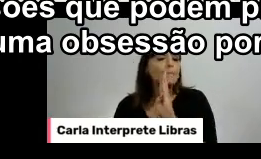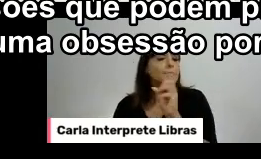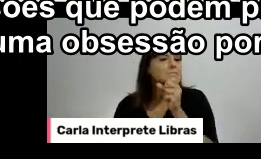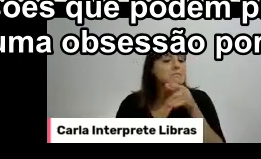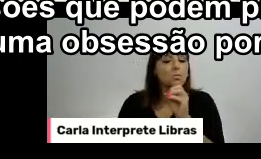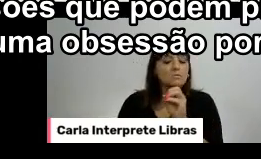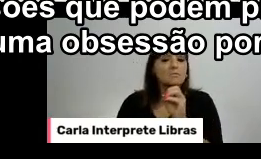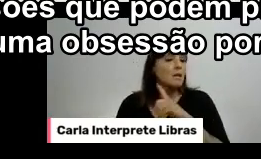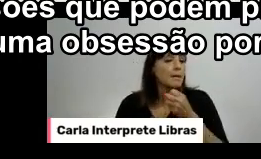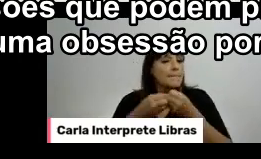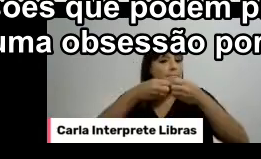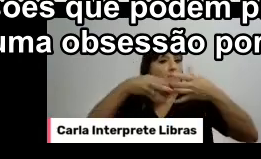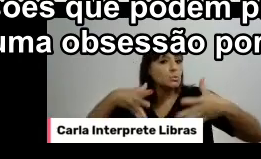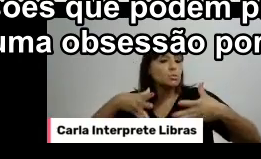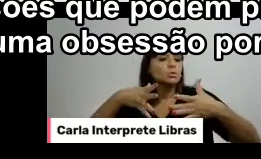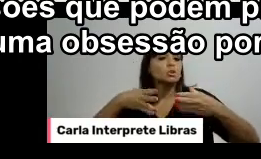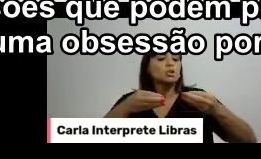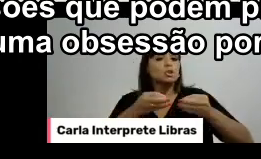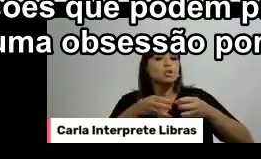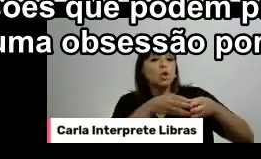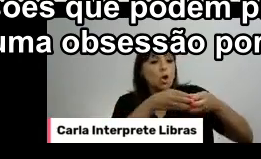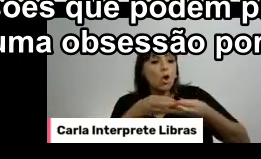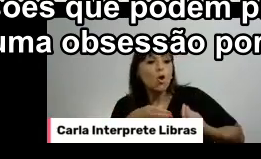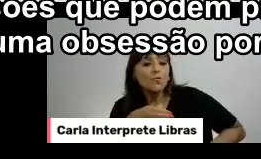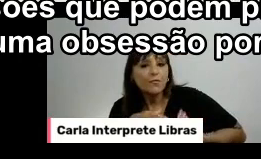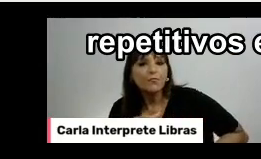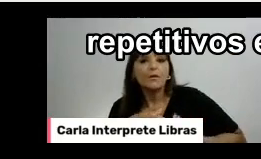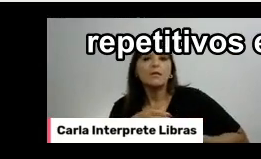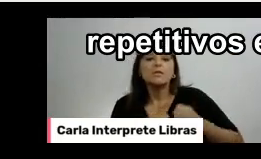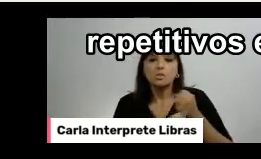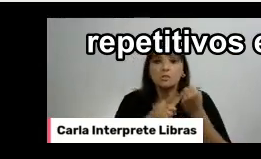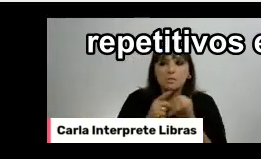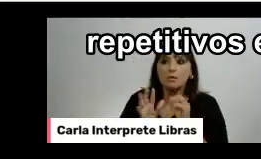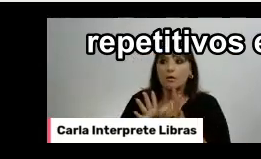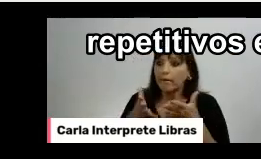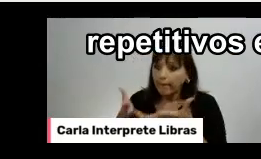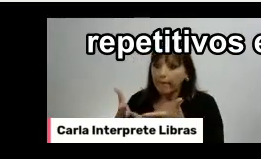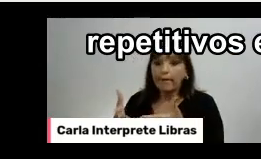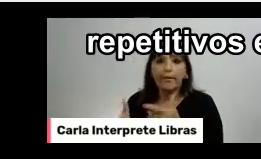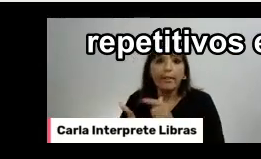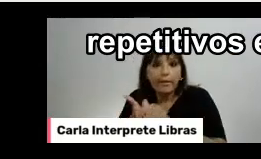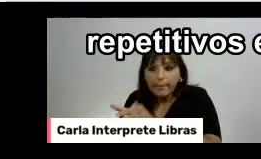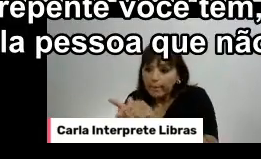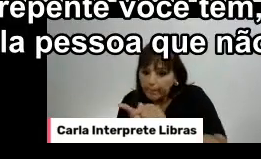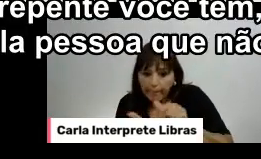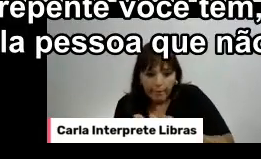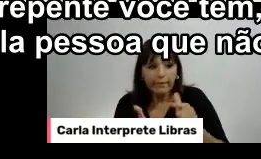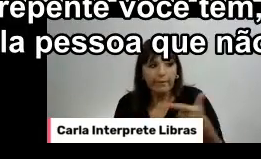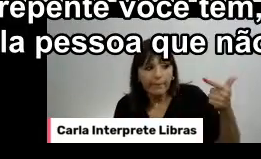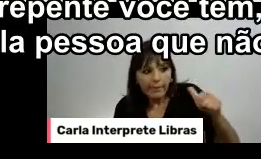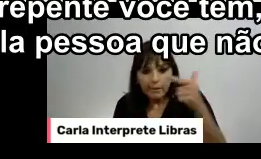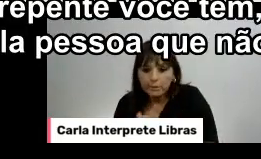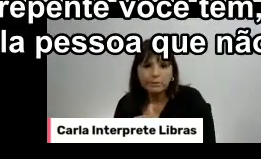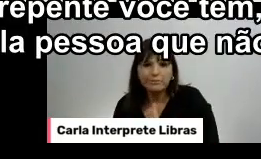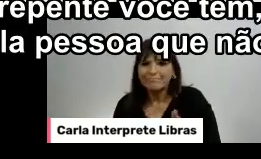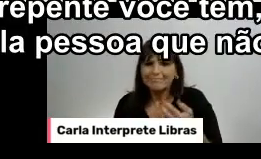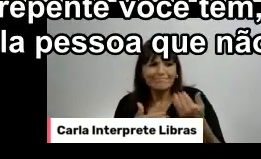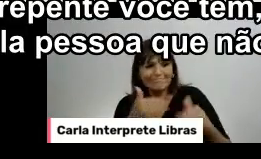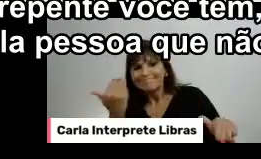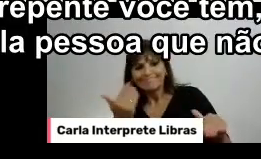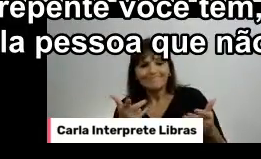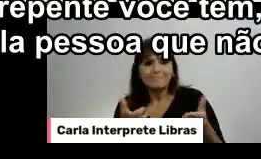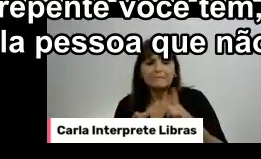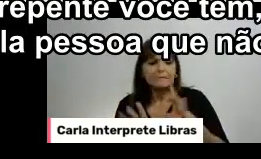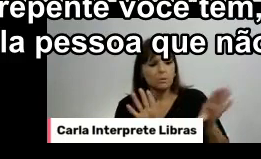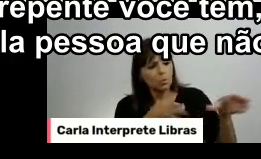convívio social, né? Como uma obsessão por limpeza, comportamentos repetitivos e desconexos, né? De repente você tem num grupo de